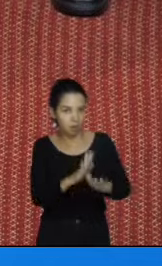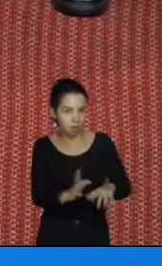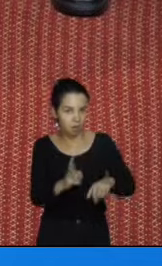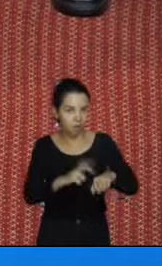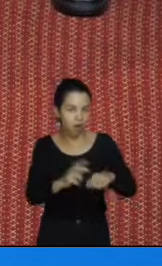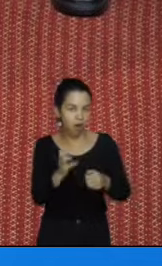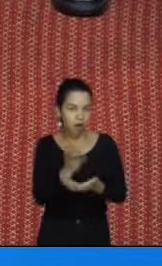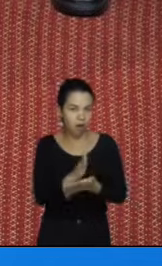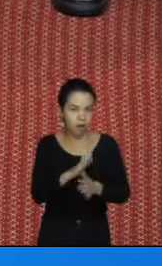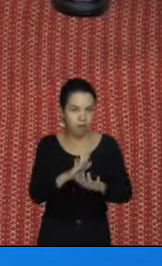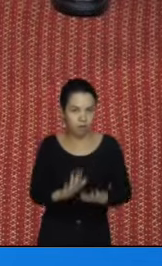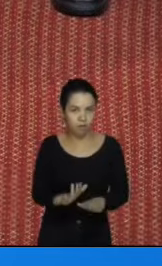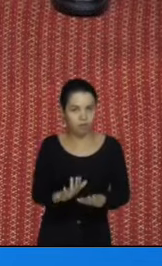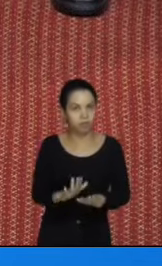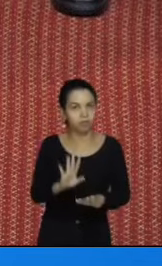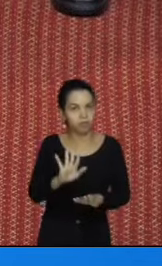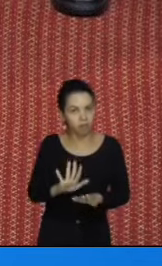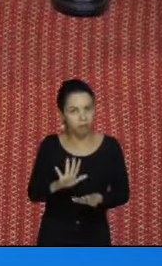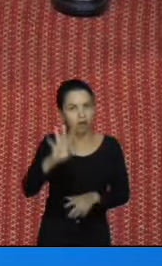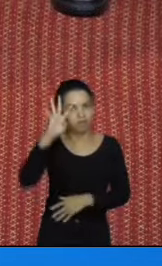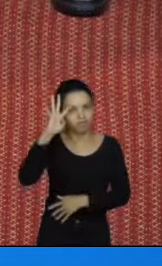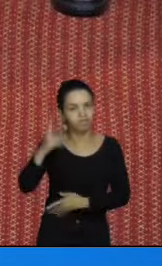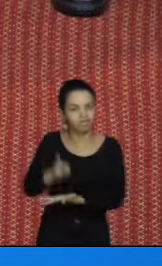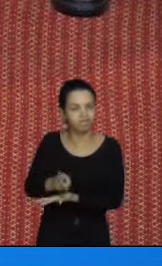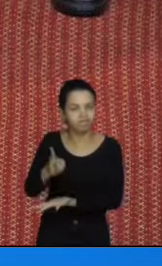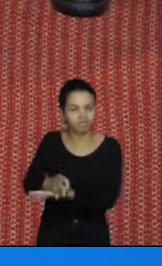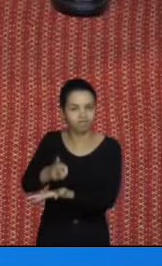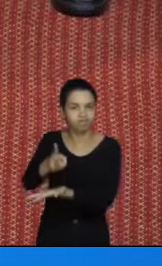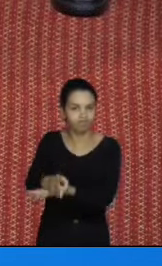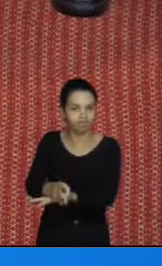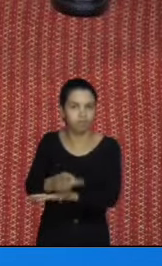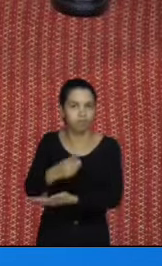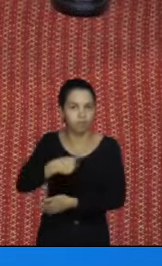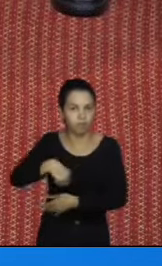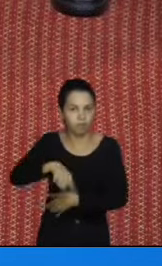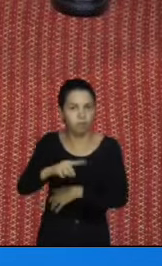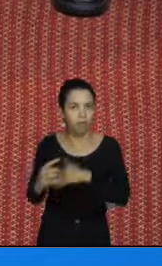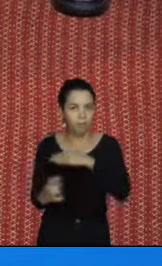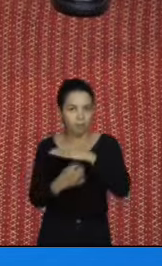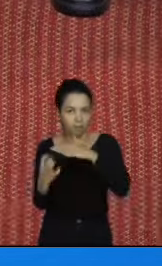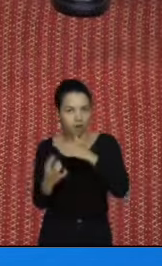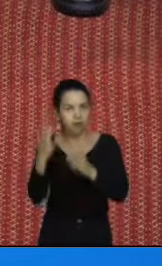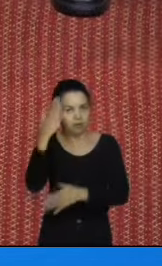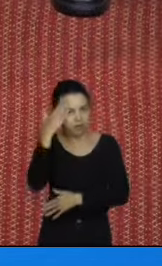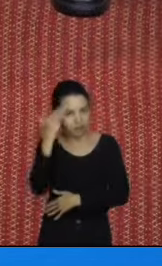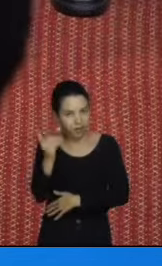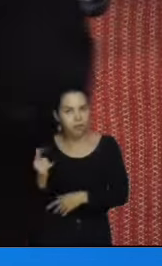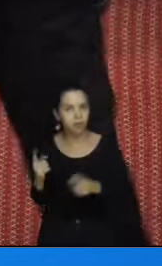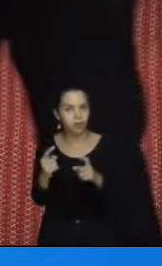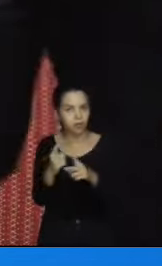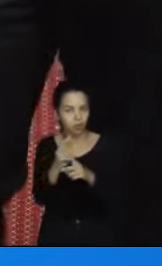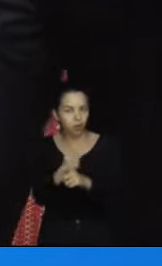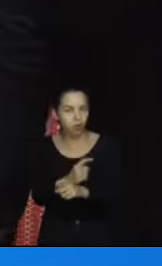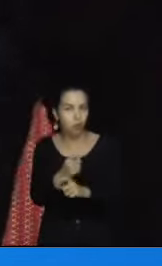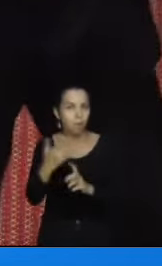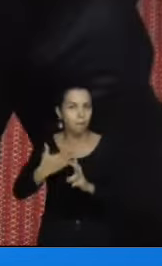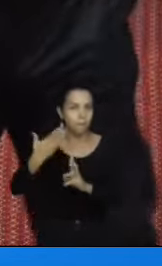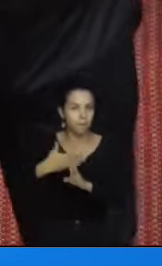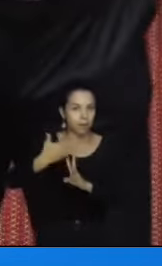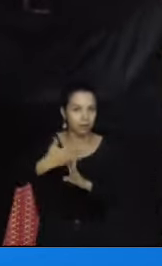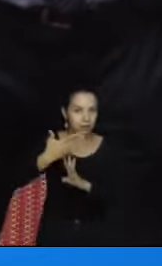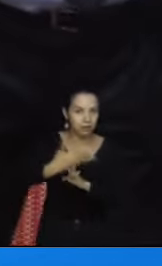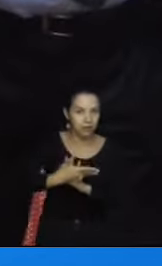as consequências ainda estão aí quem é empresário sabe a dificuldade que é poder fazer um parcelamento poder cumprir com as suas